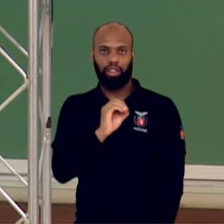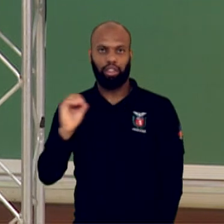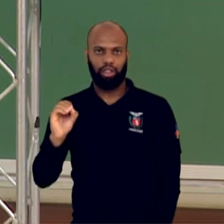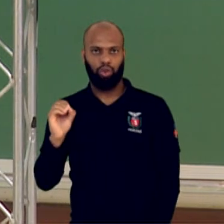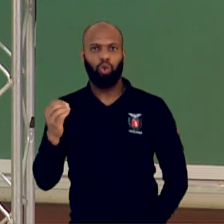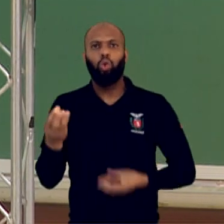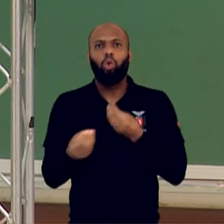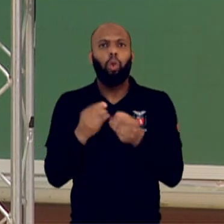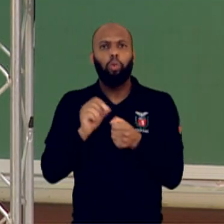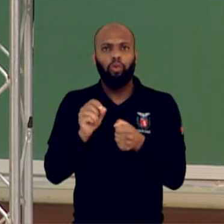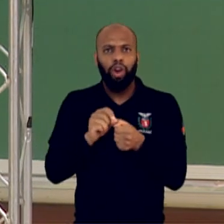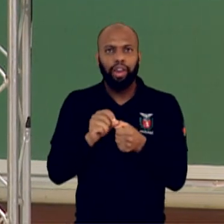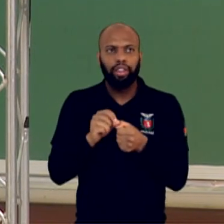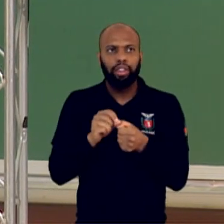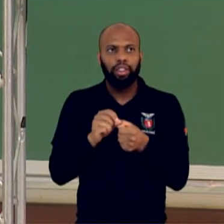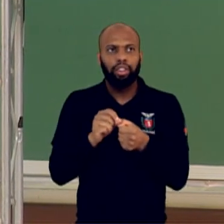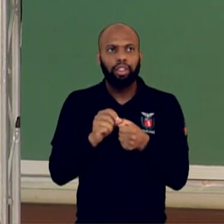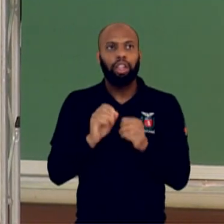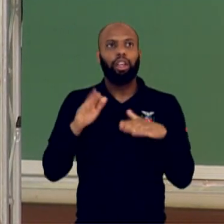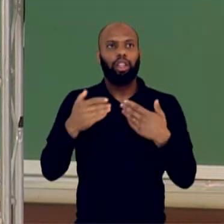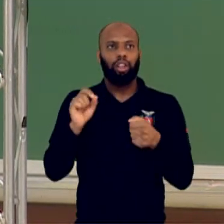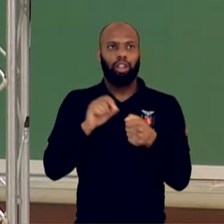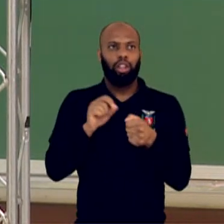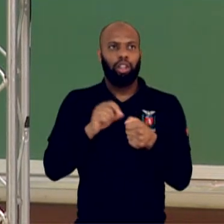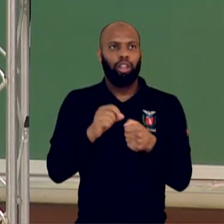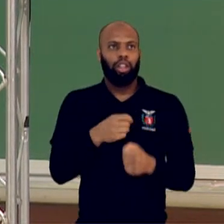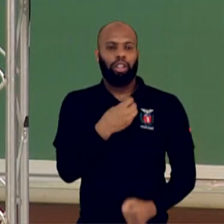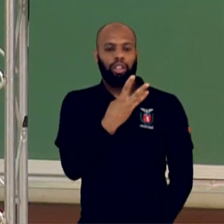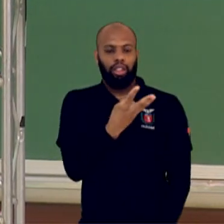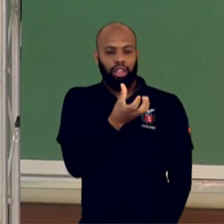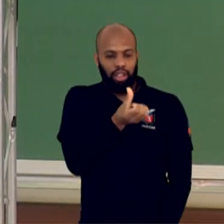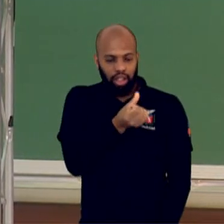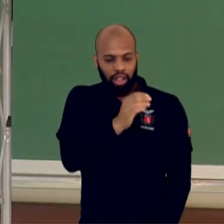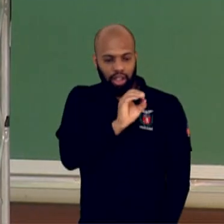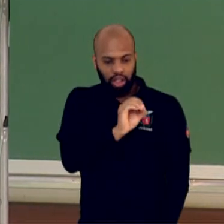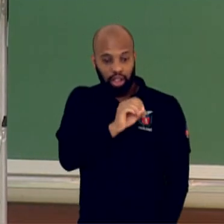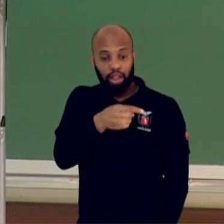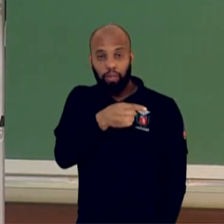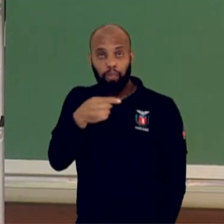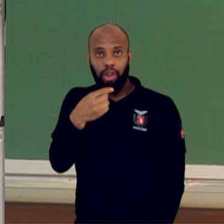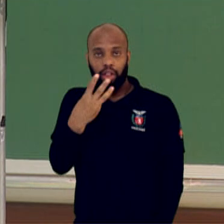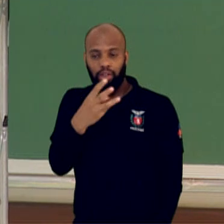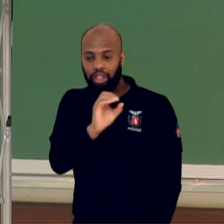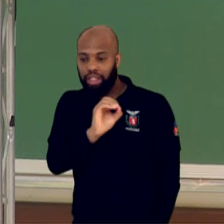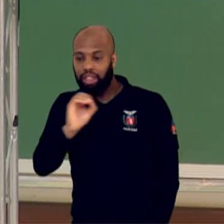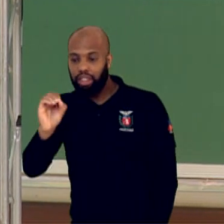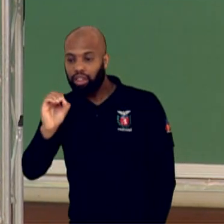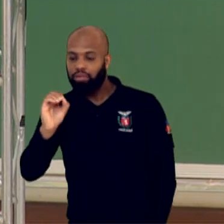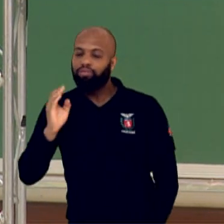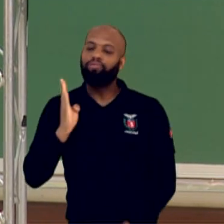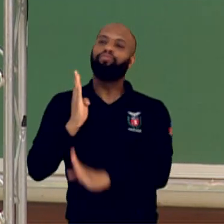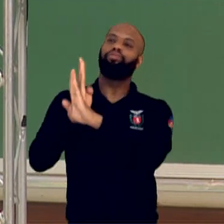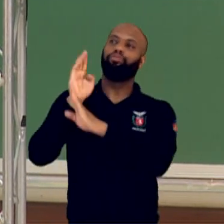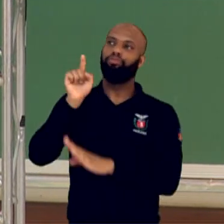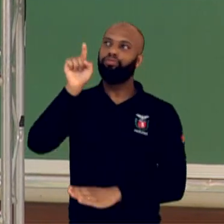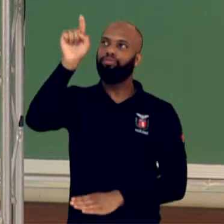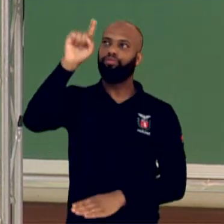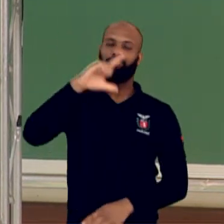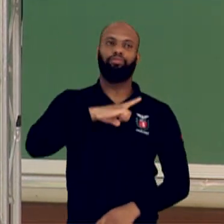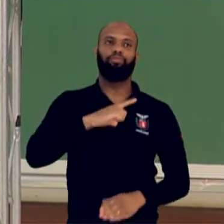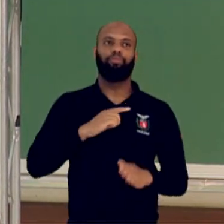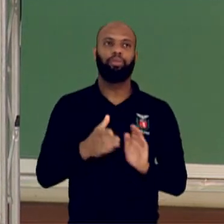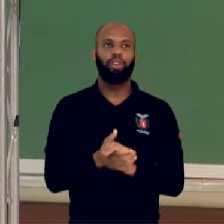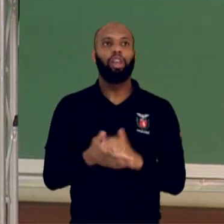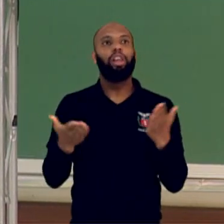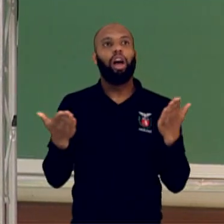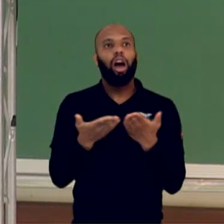vamos diminuir o 300 do 360. Então fazendo aqui esse cálculo, nós temos que o ângulo alfa,